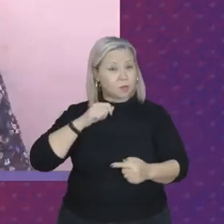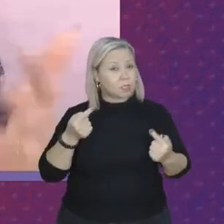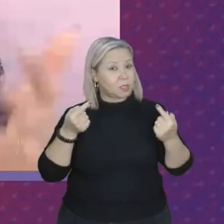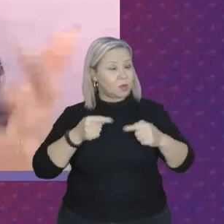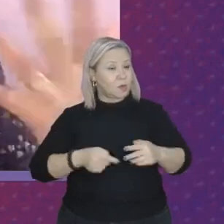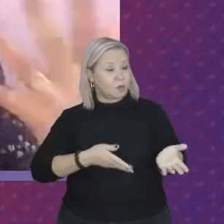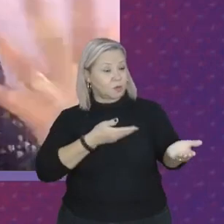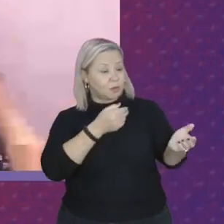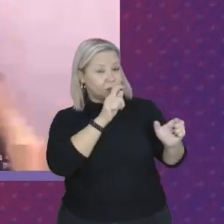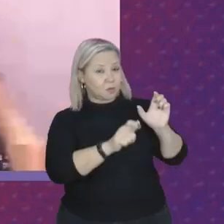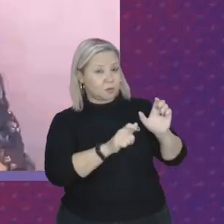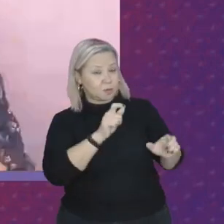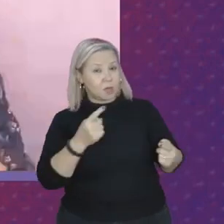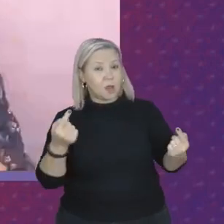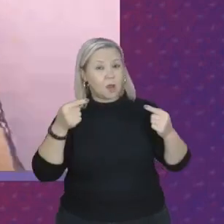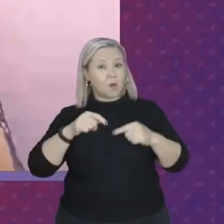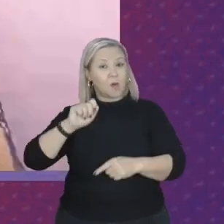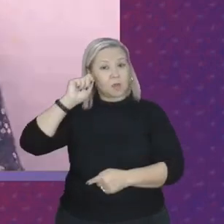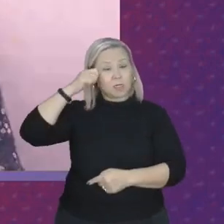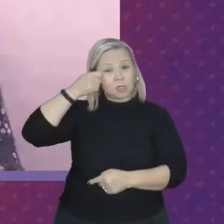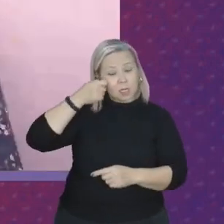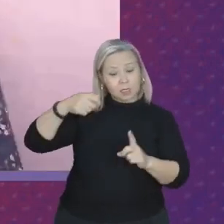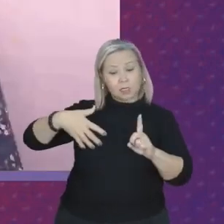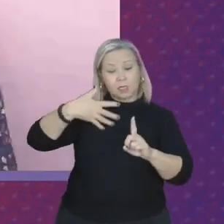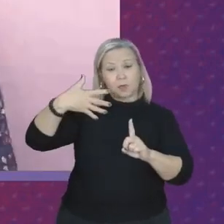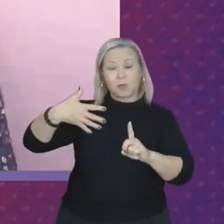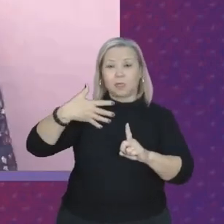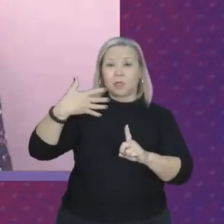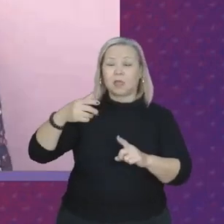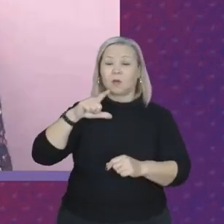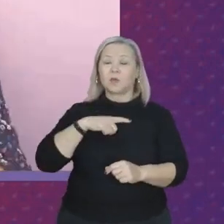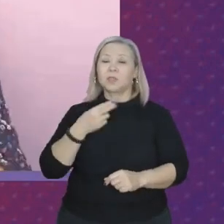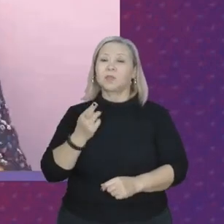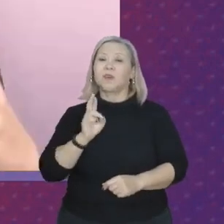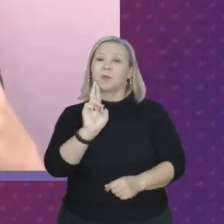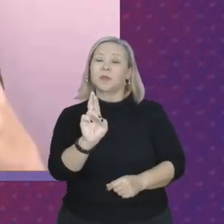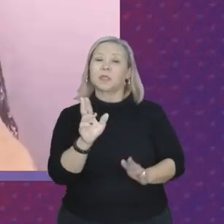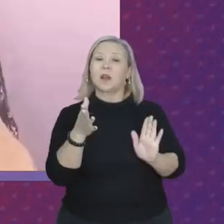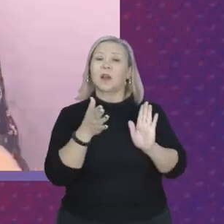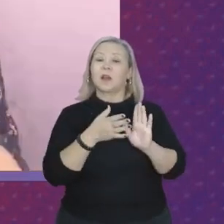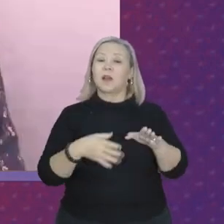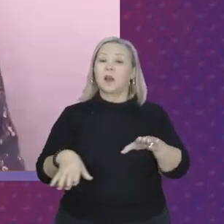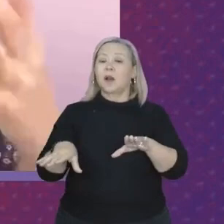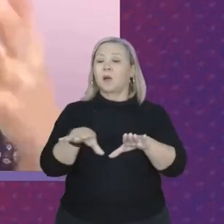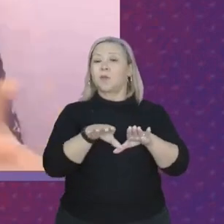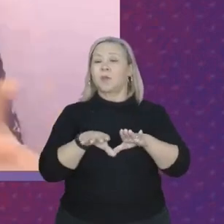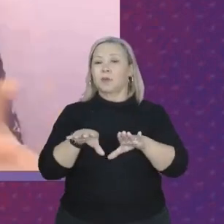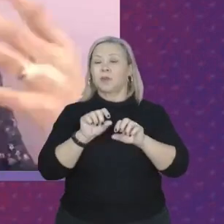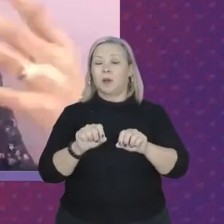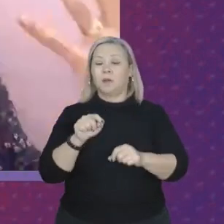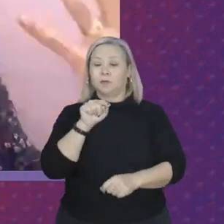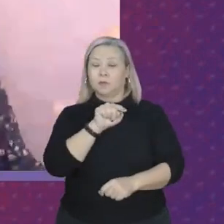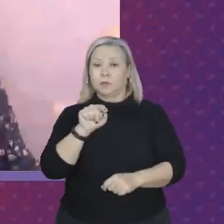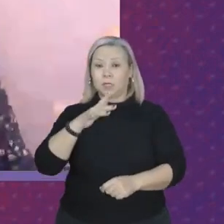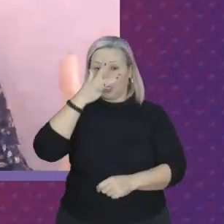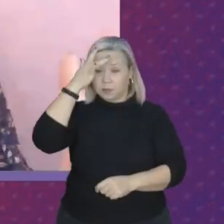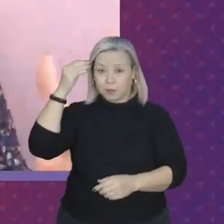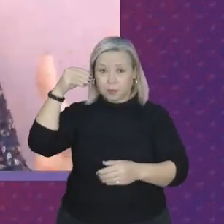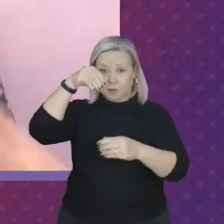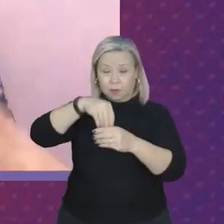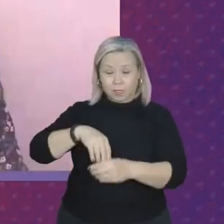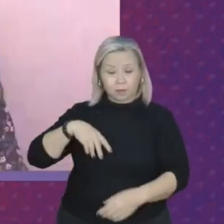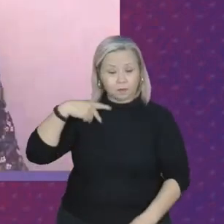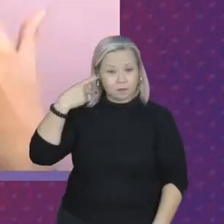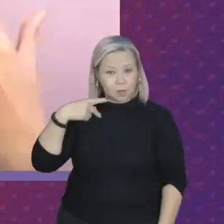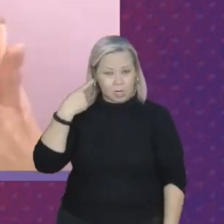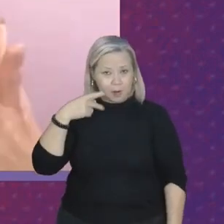juventude, contra os negros e LGBT, quando a gente de fato tiver uma representação proporcional dessas pessoas dentro do nosso